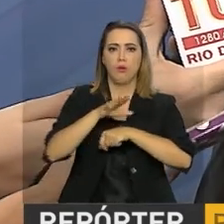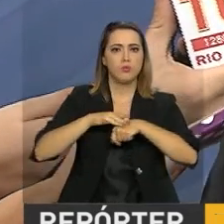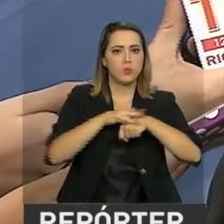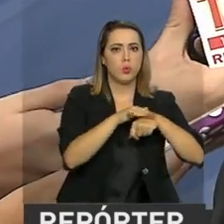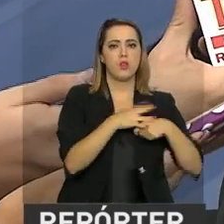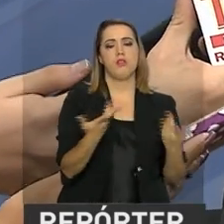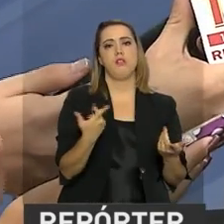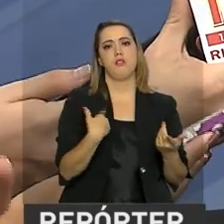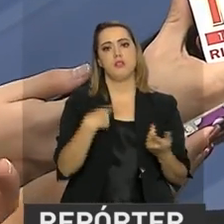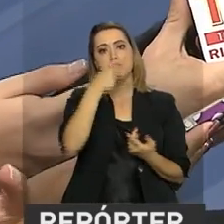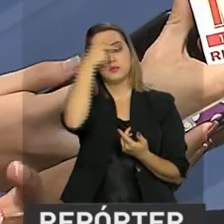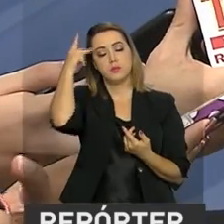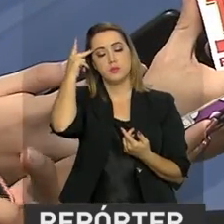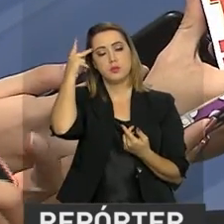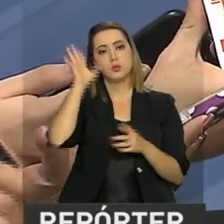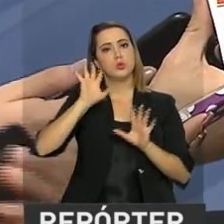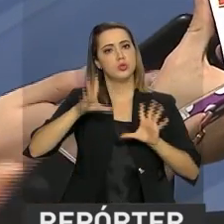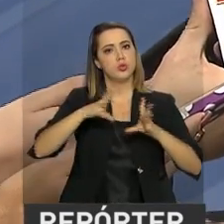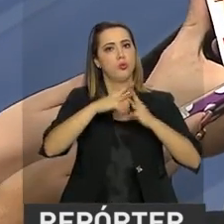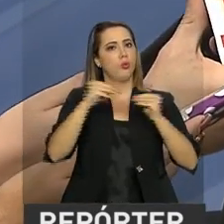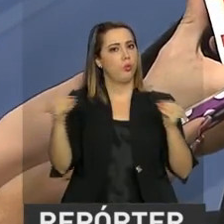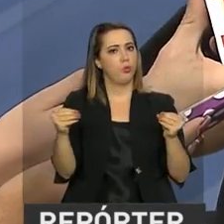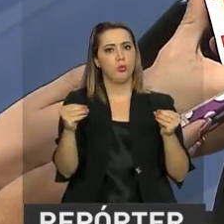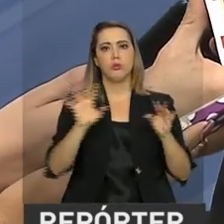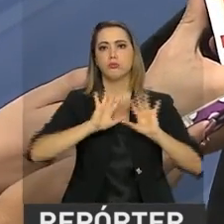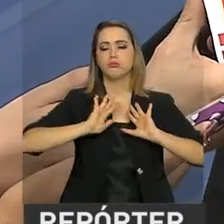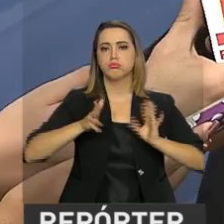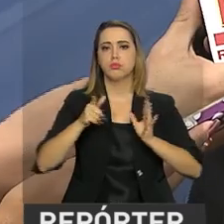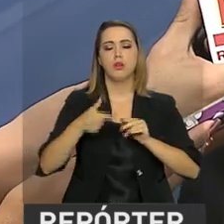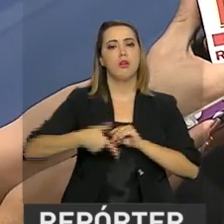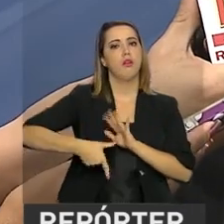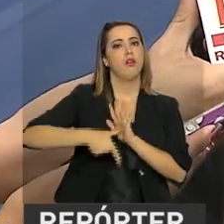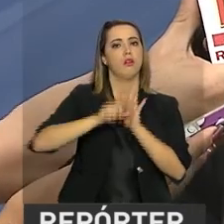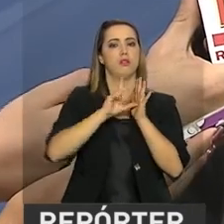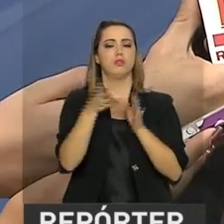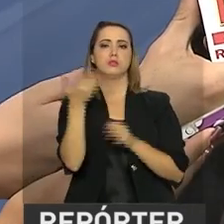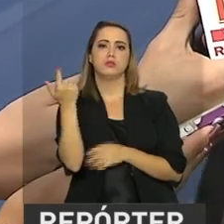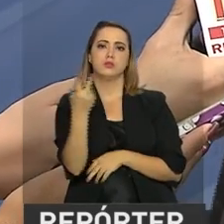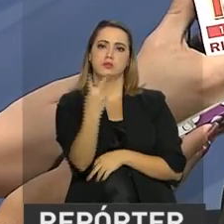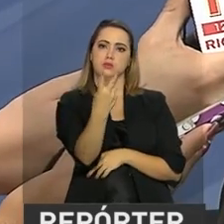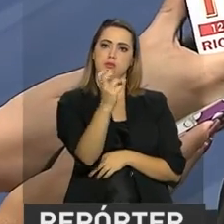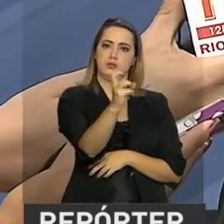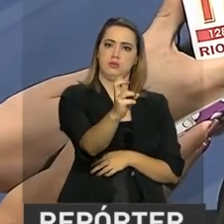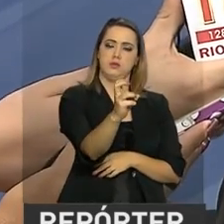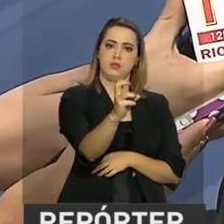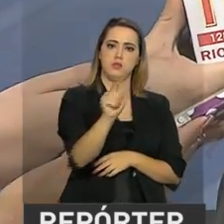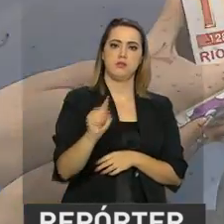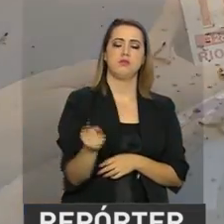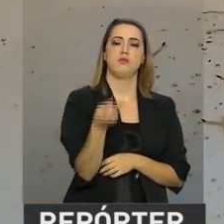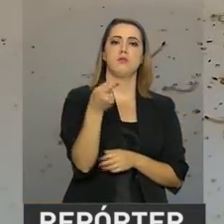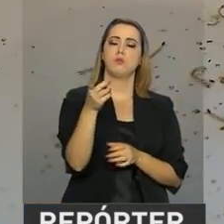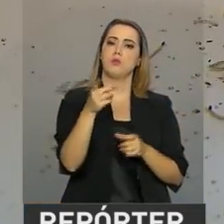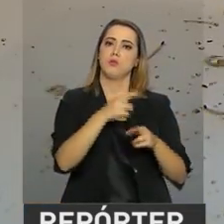como chikungunya é novo e tivemos 25 mil casos ano retrasado, tivemos neste ano